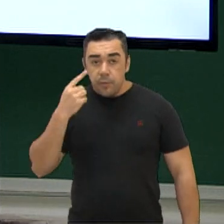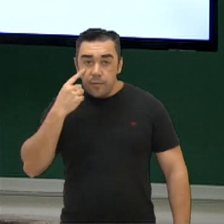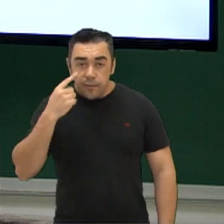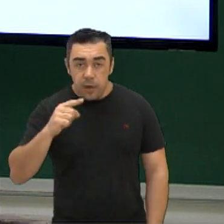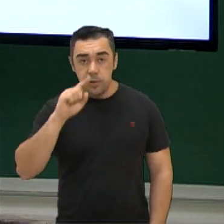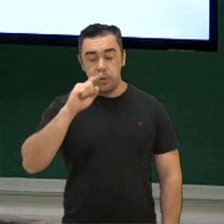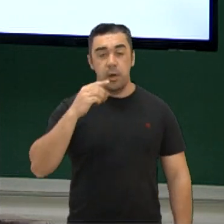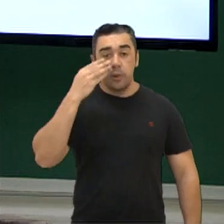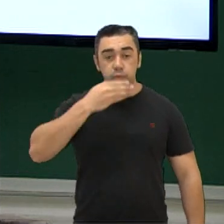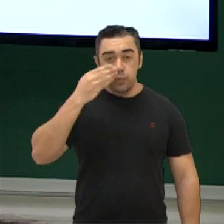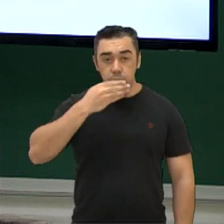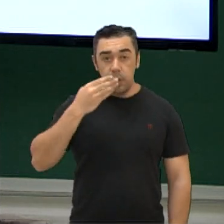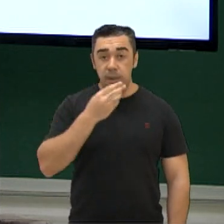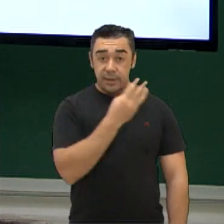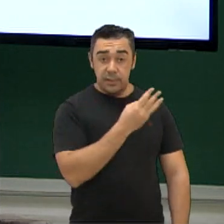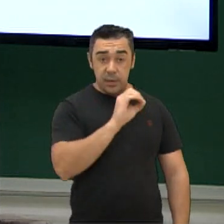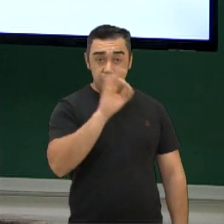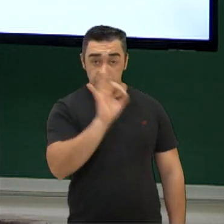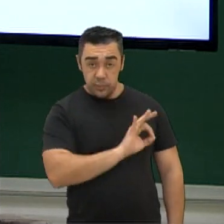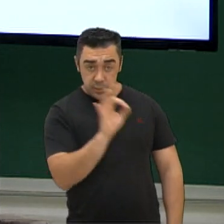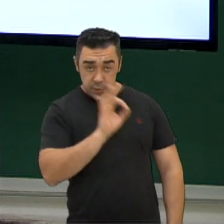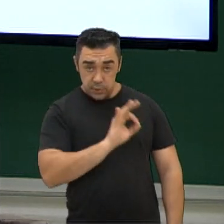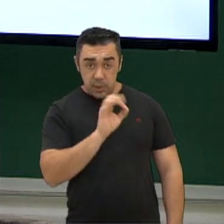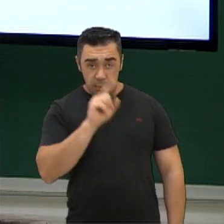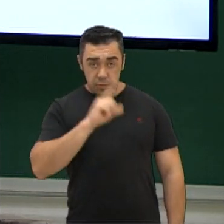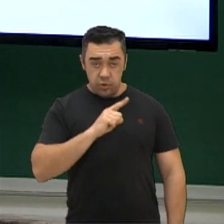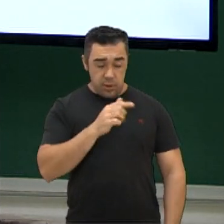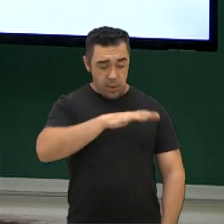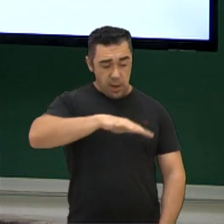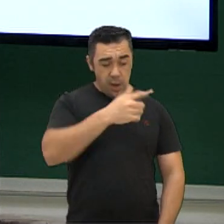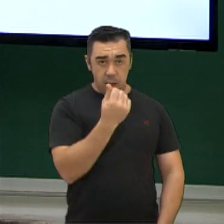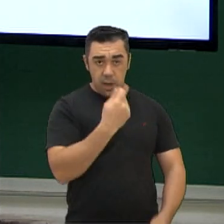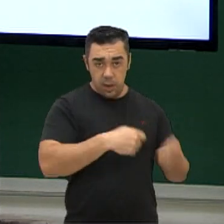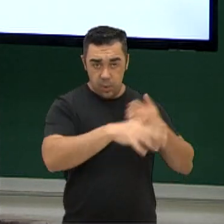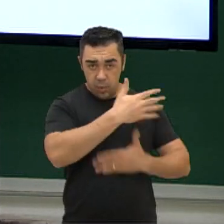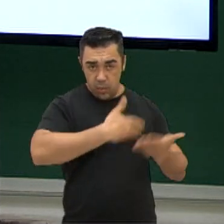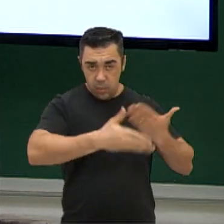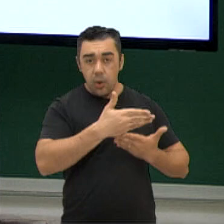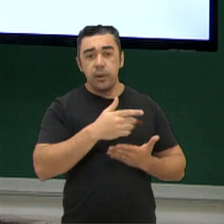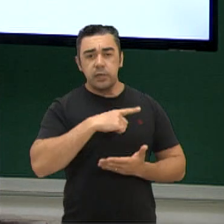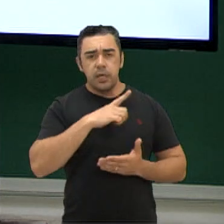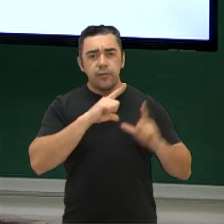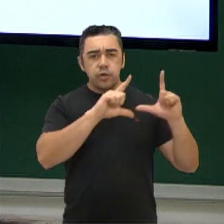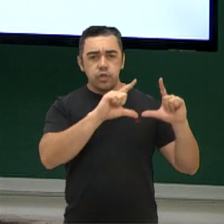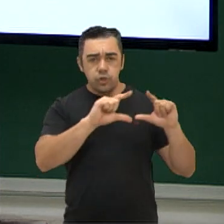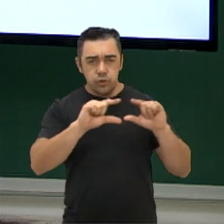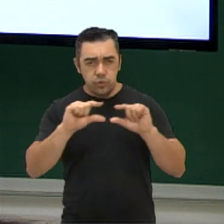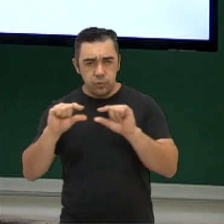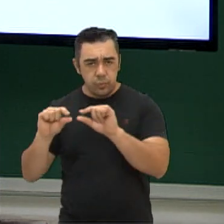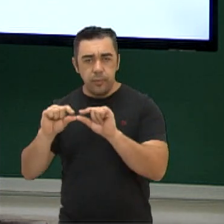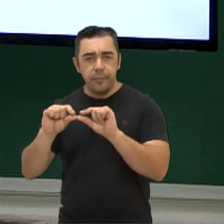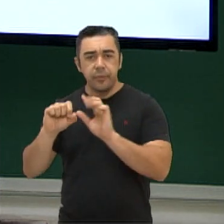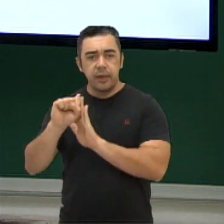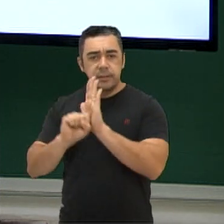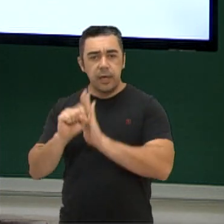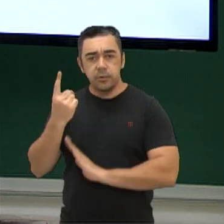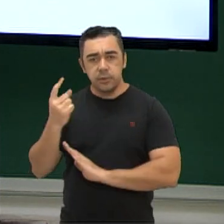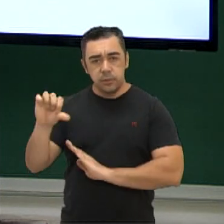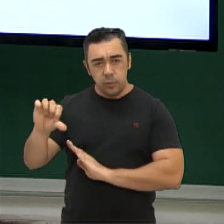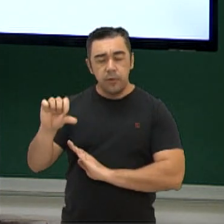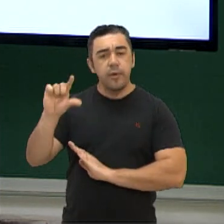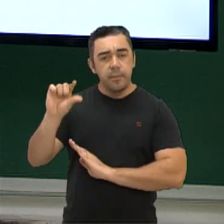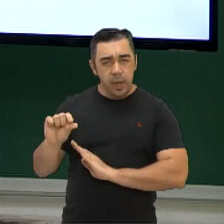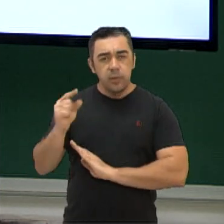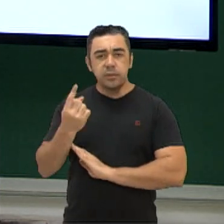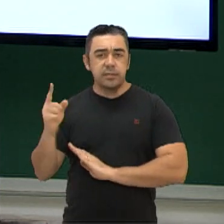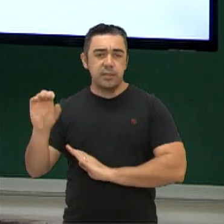que representava aí 30% da nossa balança comercial, ele vai diminuindo, né, chegando no final do século XIX com